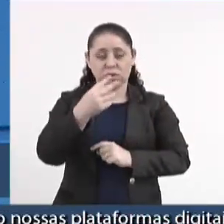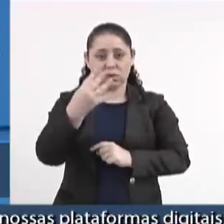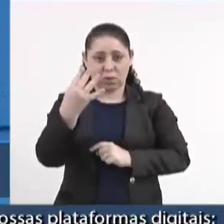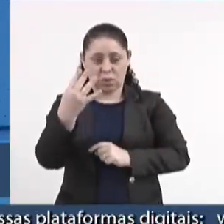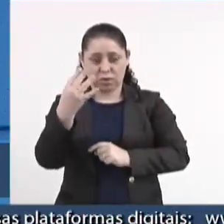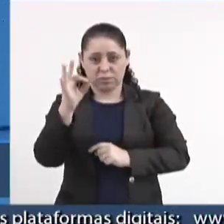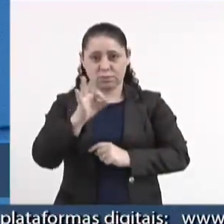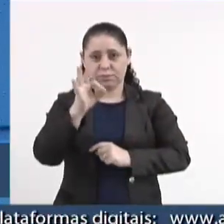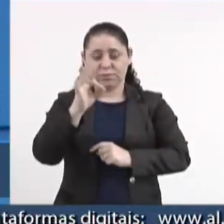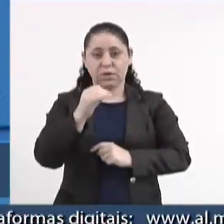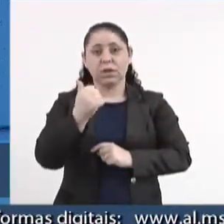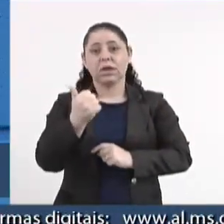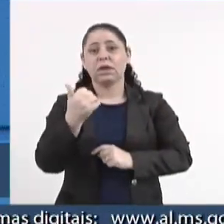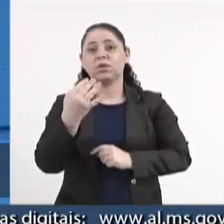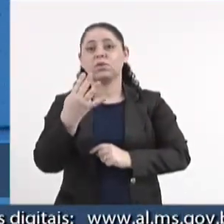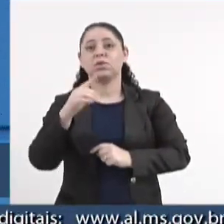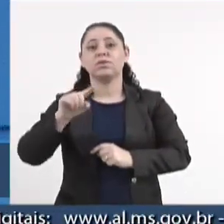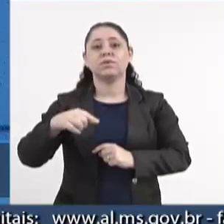33,34% e